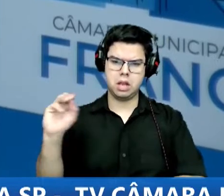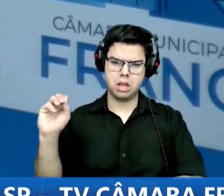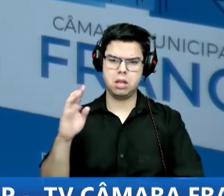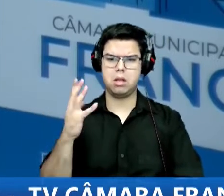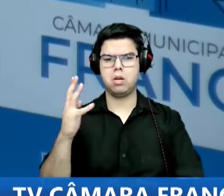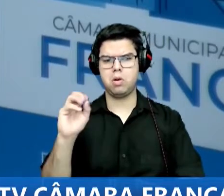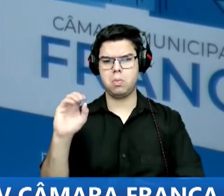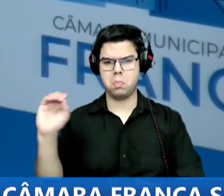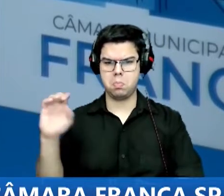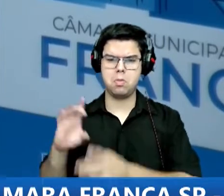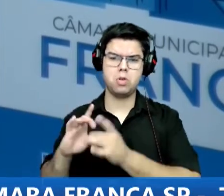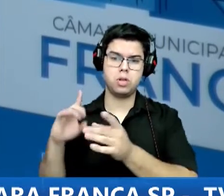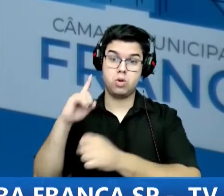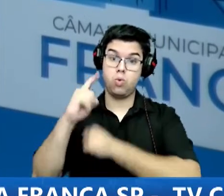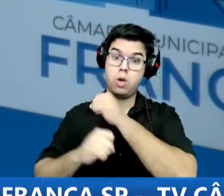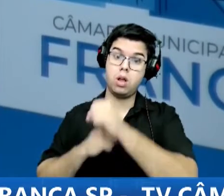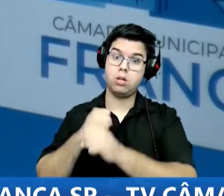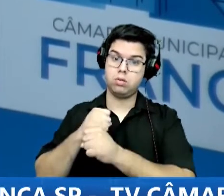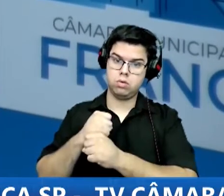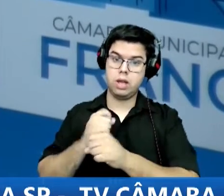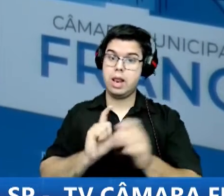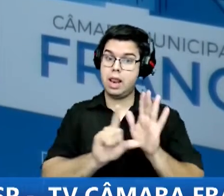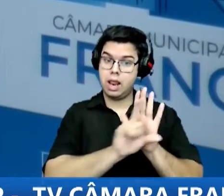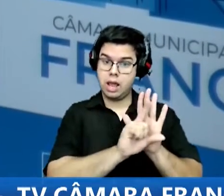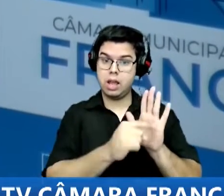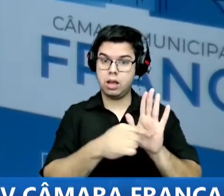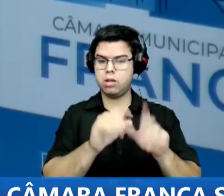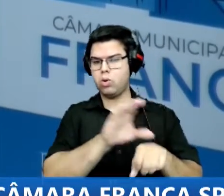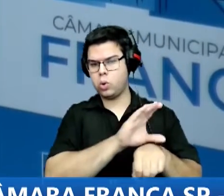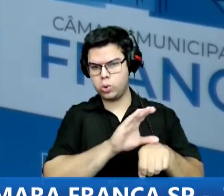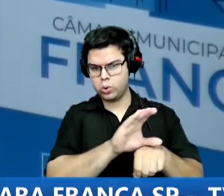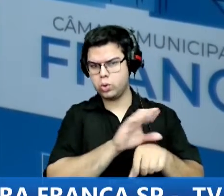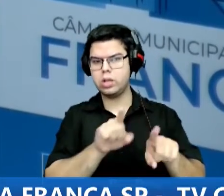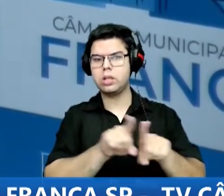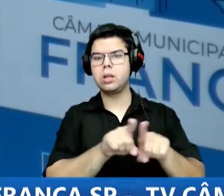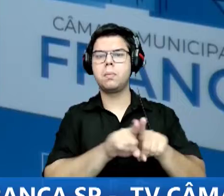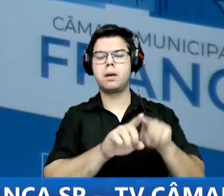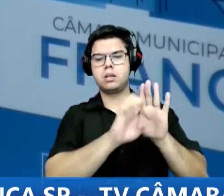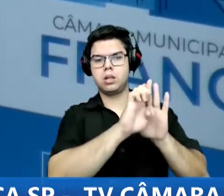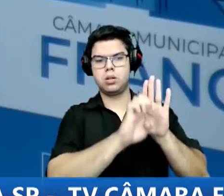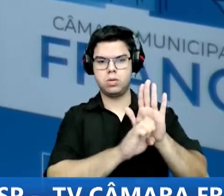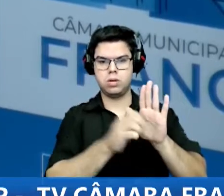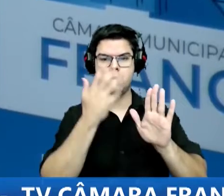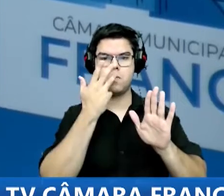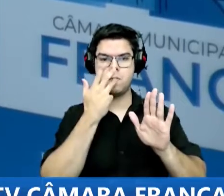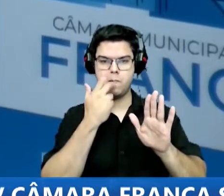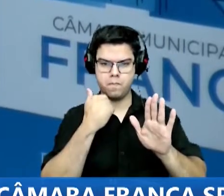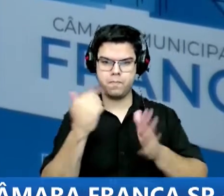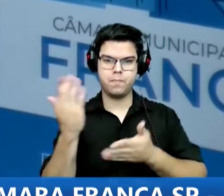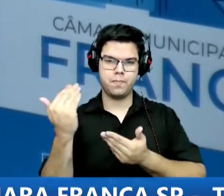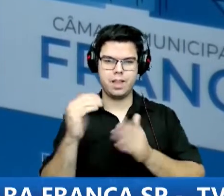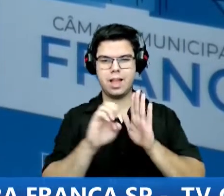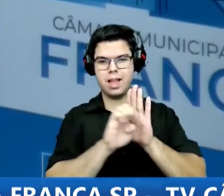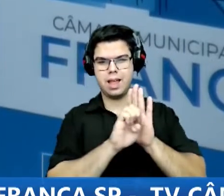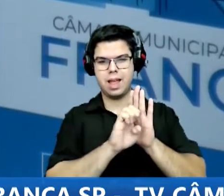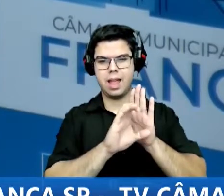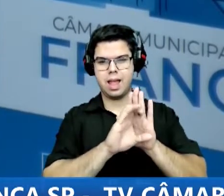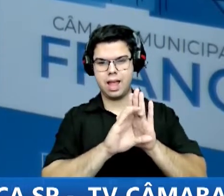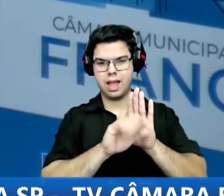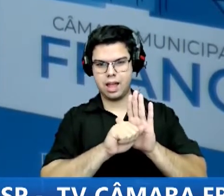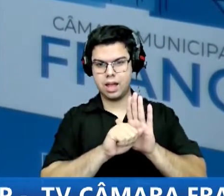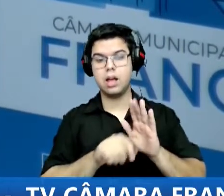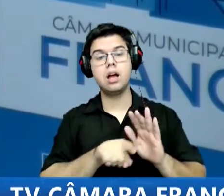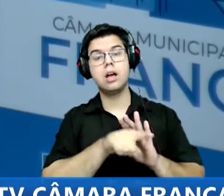ano. Pela lei, Constituição e Estatuto da Criança e do Adolescente, ele só pode trabalhar após